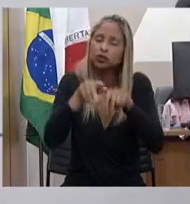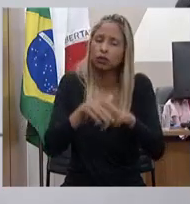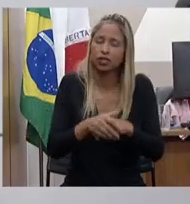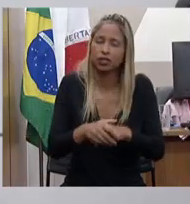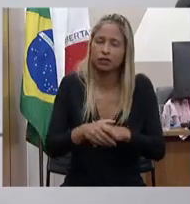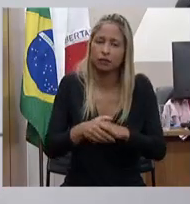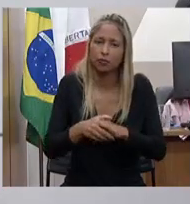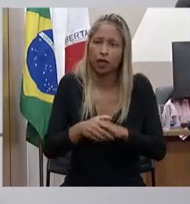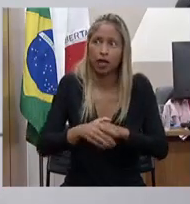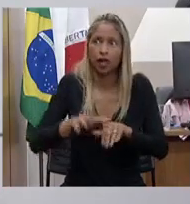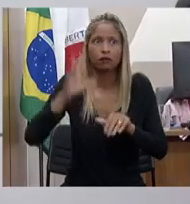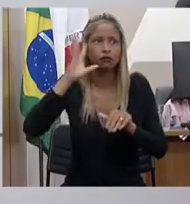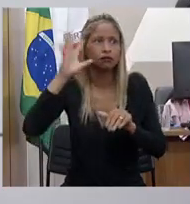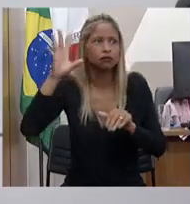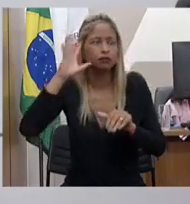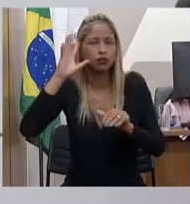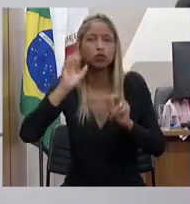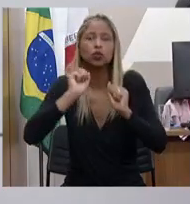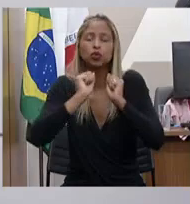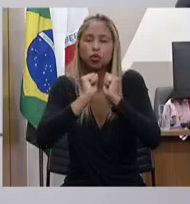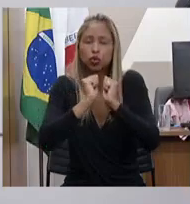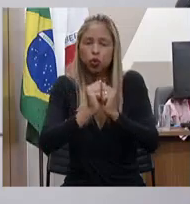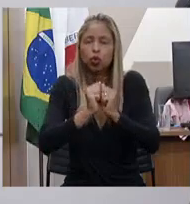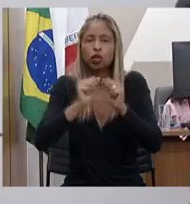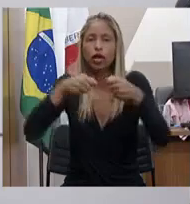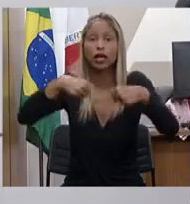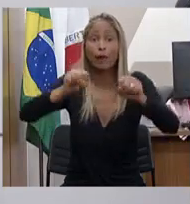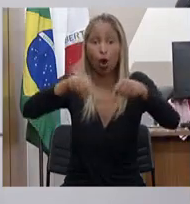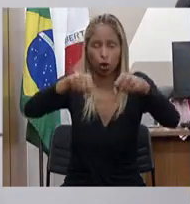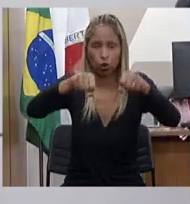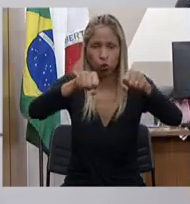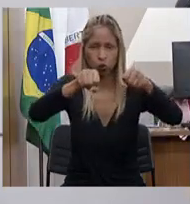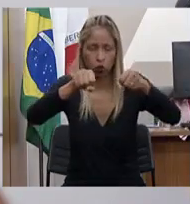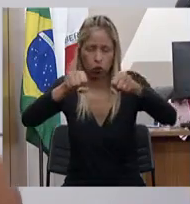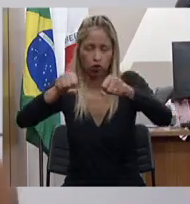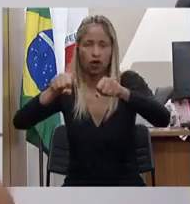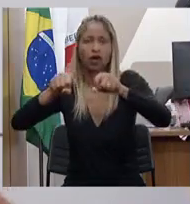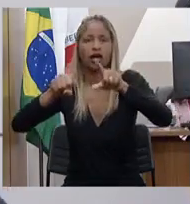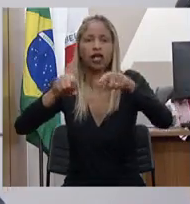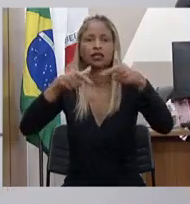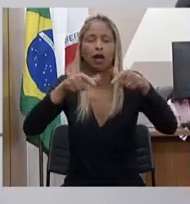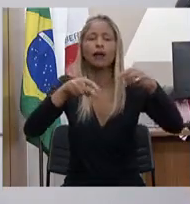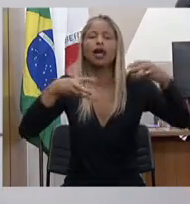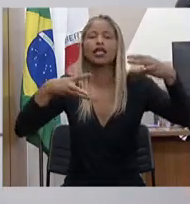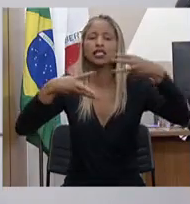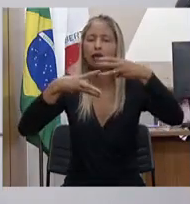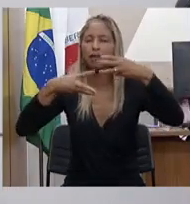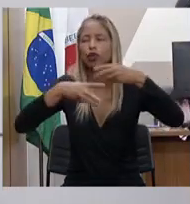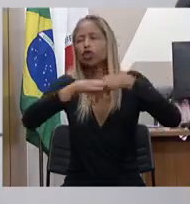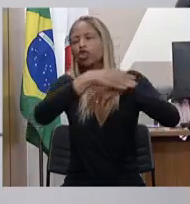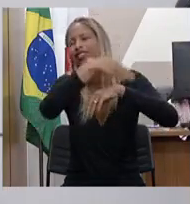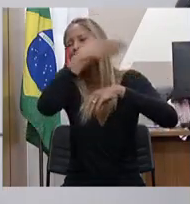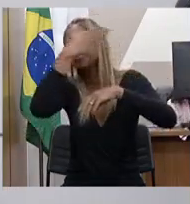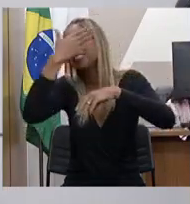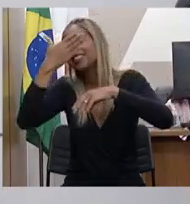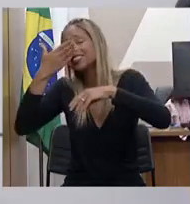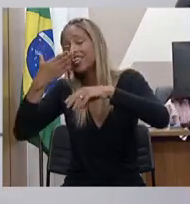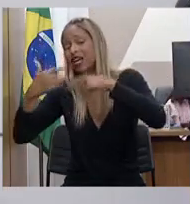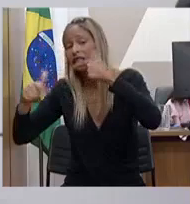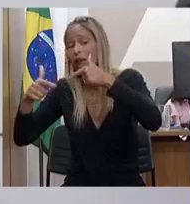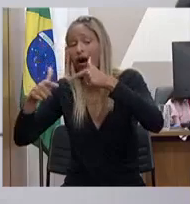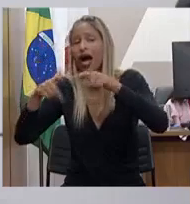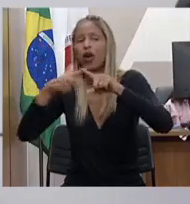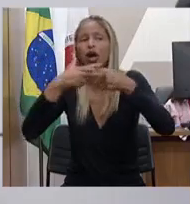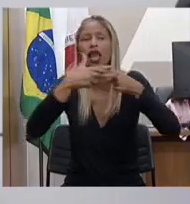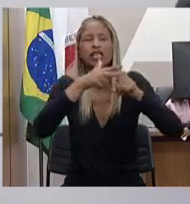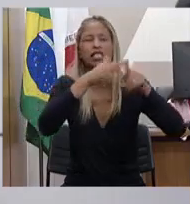eu fico pensando o companheiro lá que tá na moto para entregar que muitas vezes trabalha na Cemig nós vamos o dia inteiro fazendo trabalho com esse amigo tem um eletricista